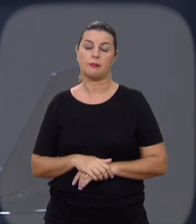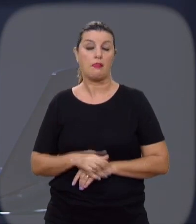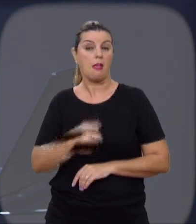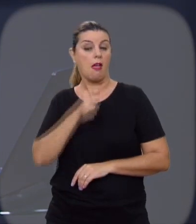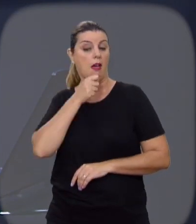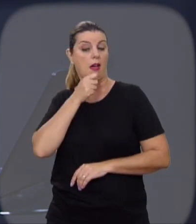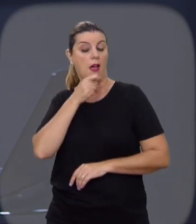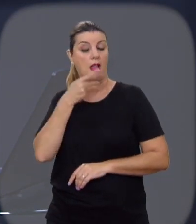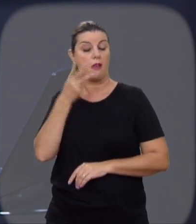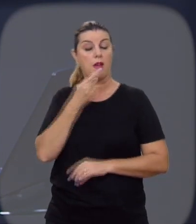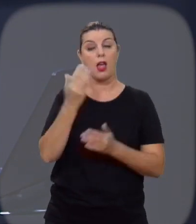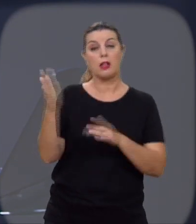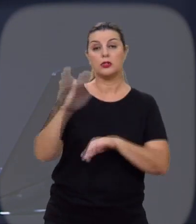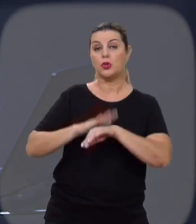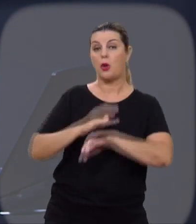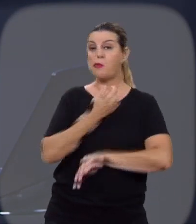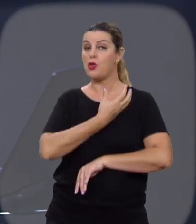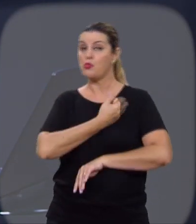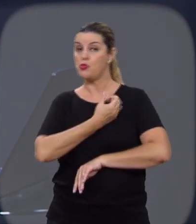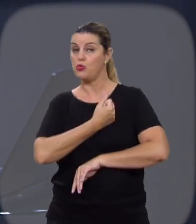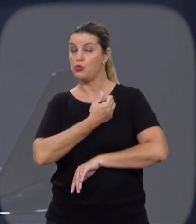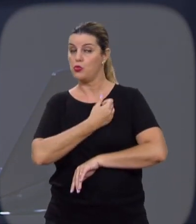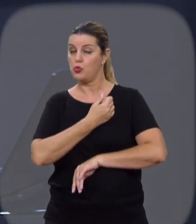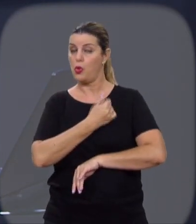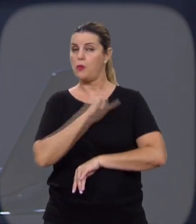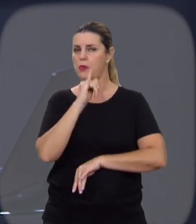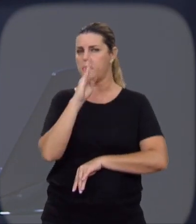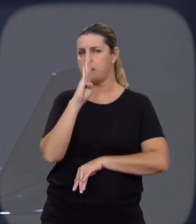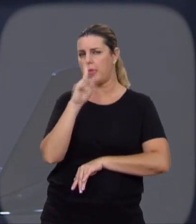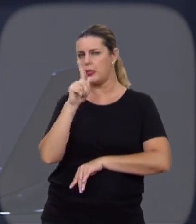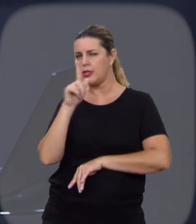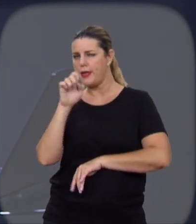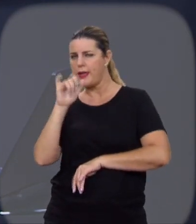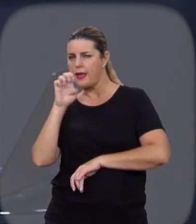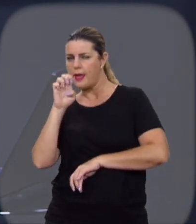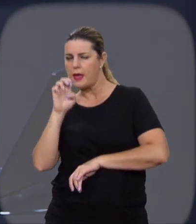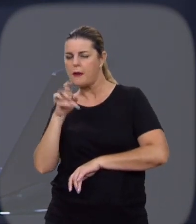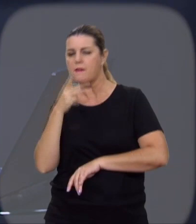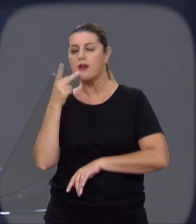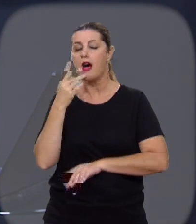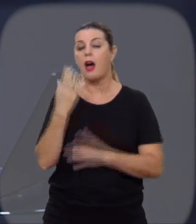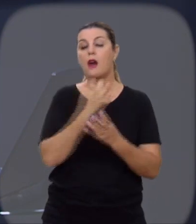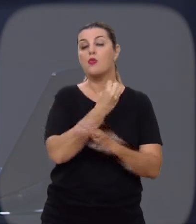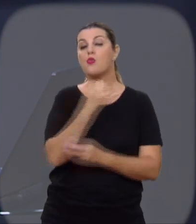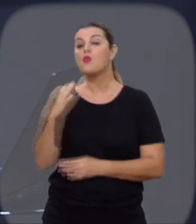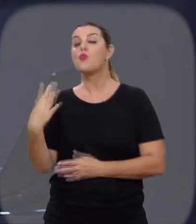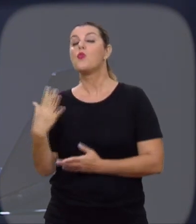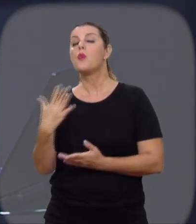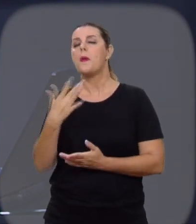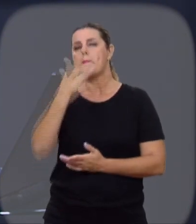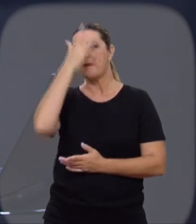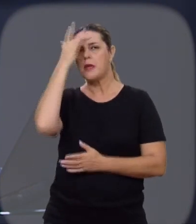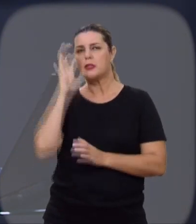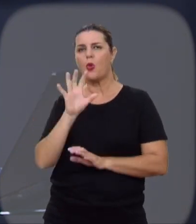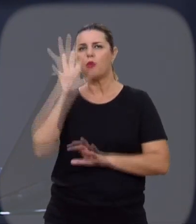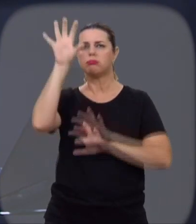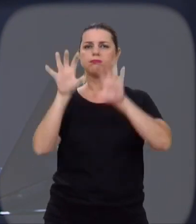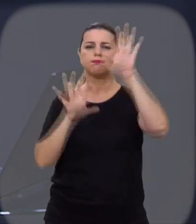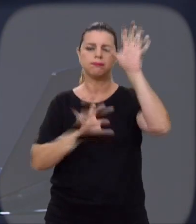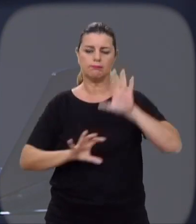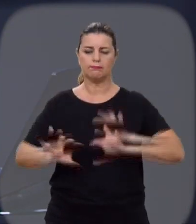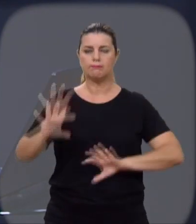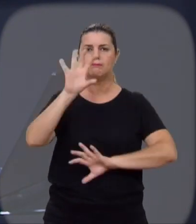Ainda falando sobre esses números, os dados do IBGE também mostram a quantidade de pessoas por região.